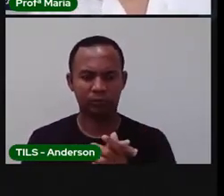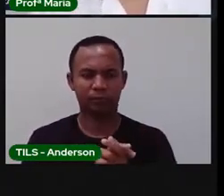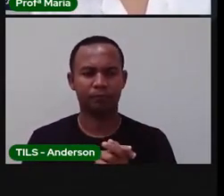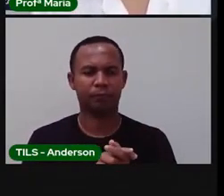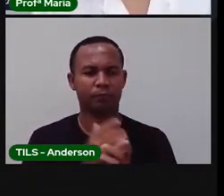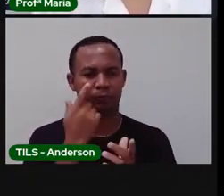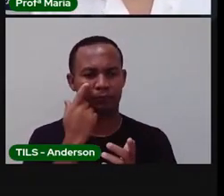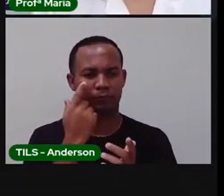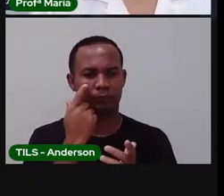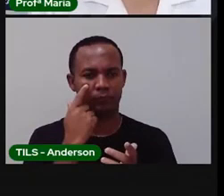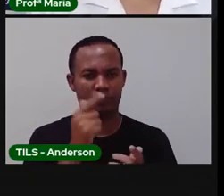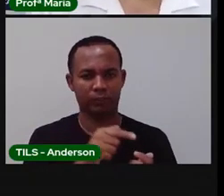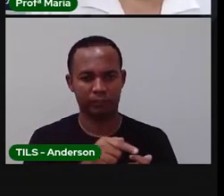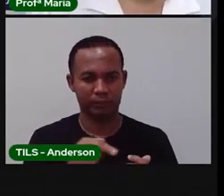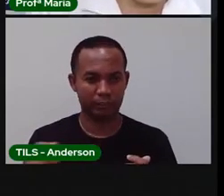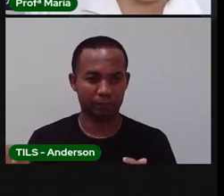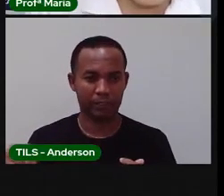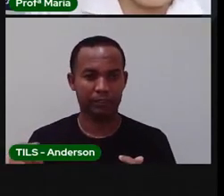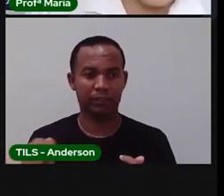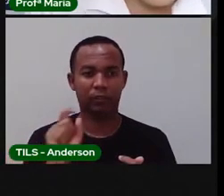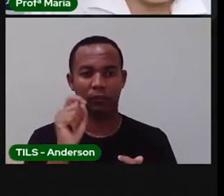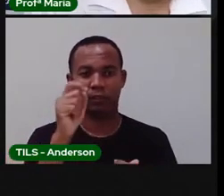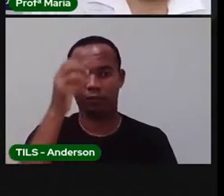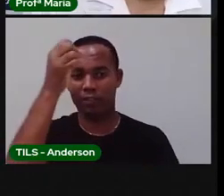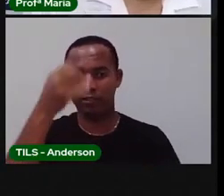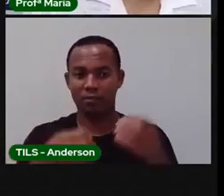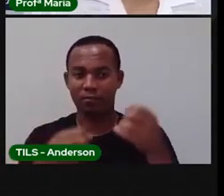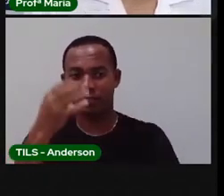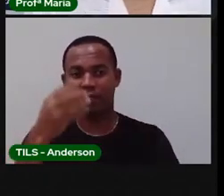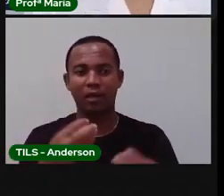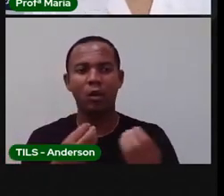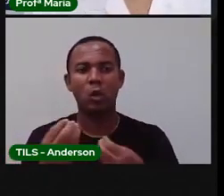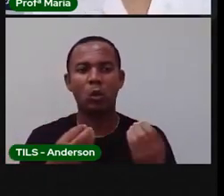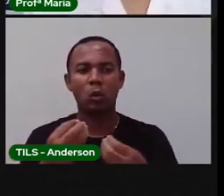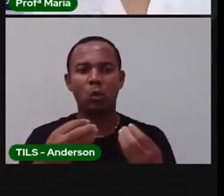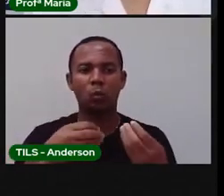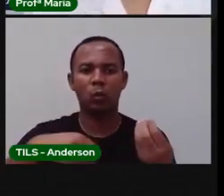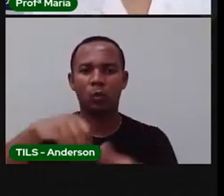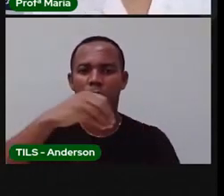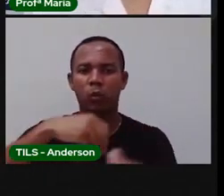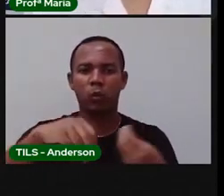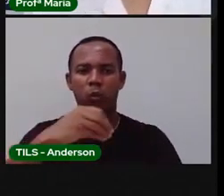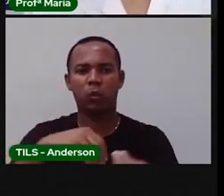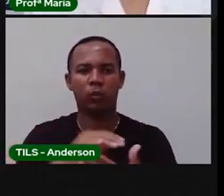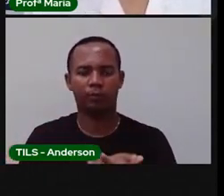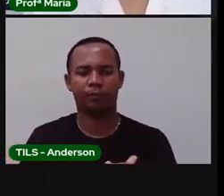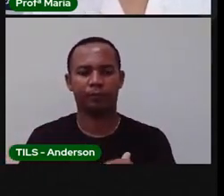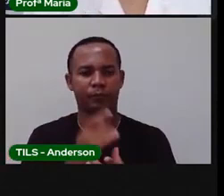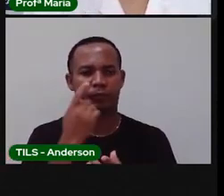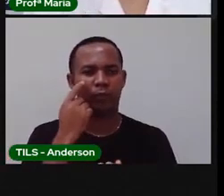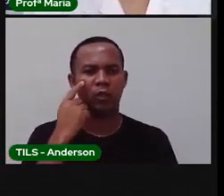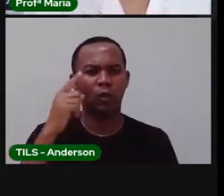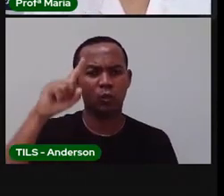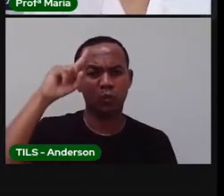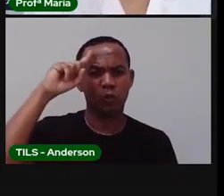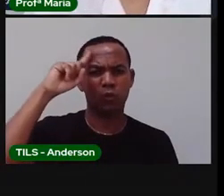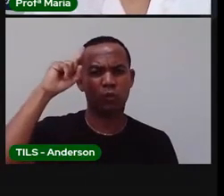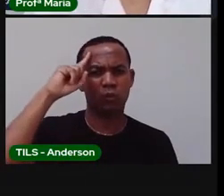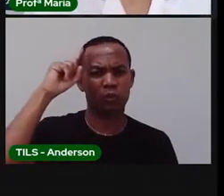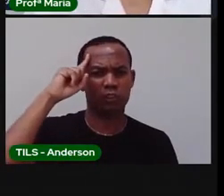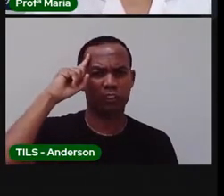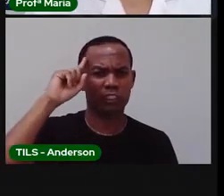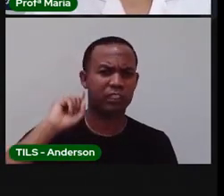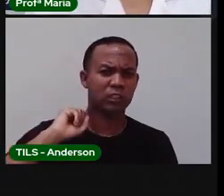aqui vai ter muita gente mudando de ideia e de opinião. Todos os dias, esse lixo vira um bolão